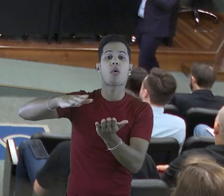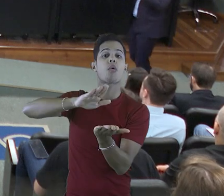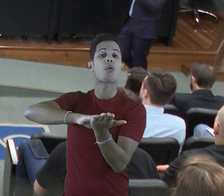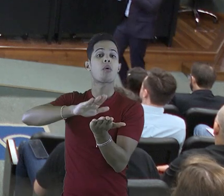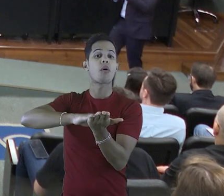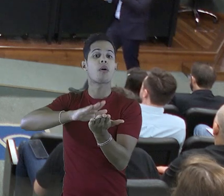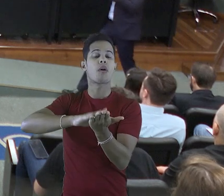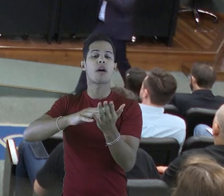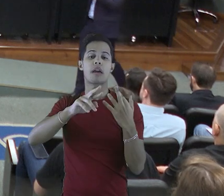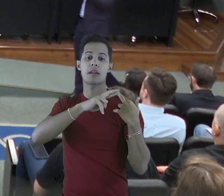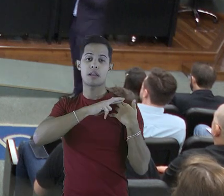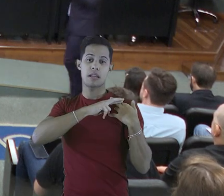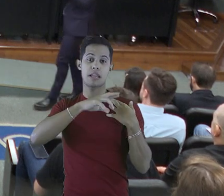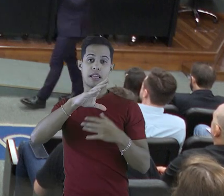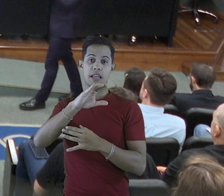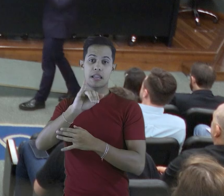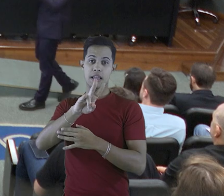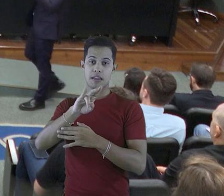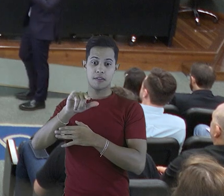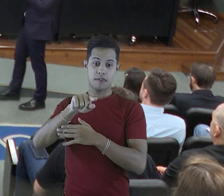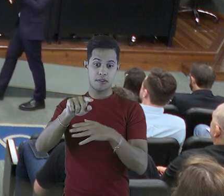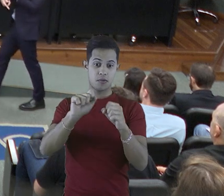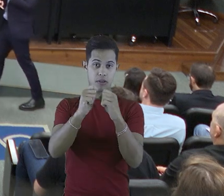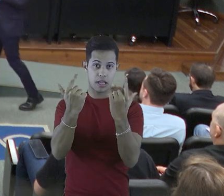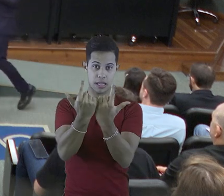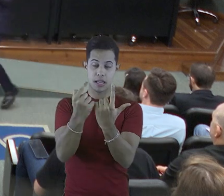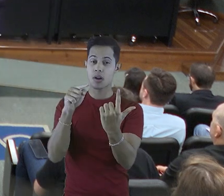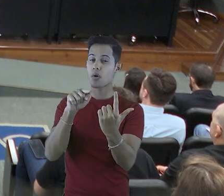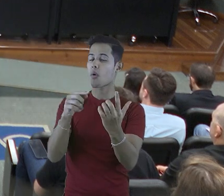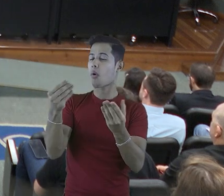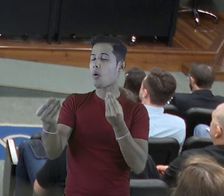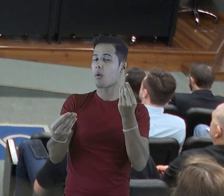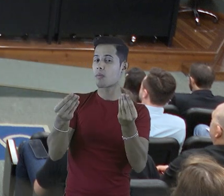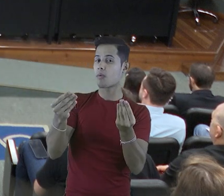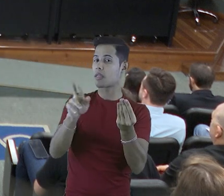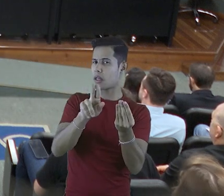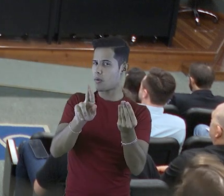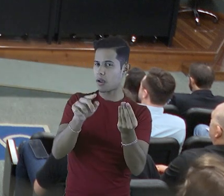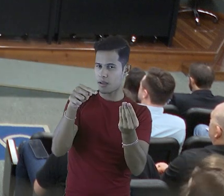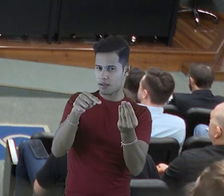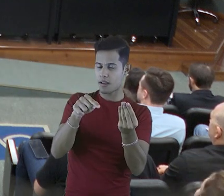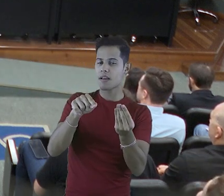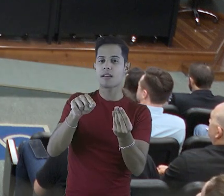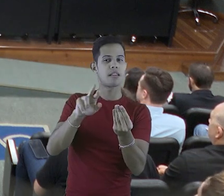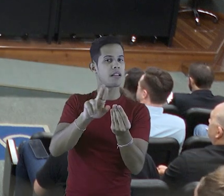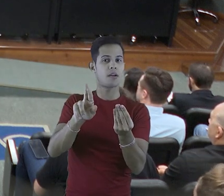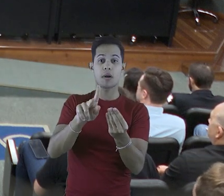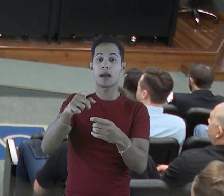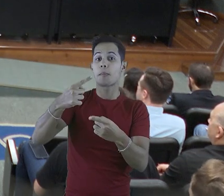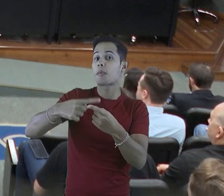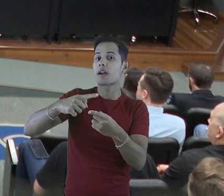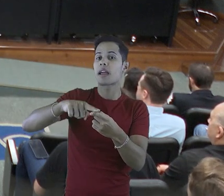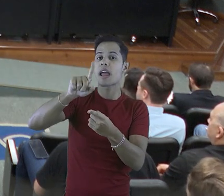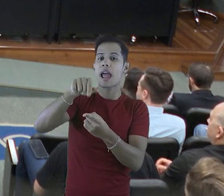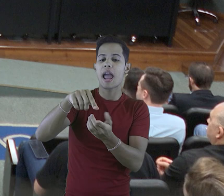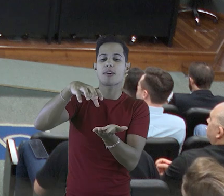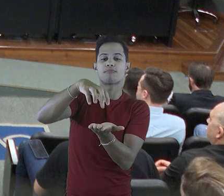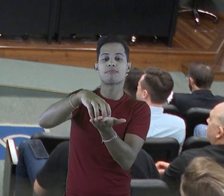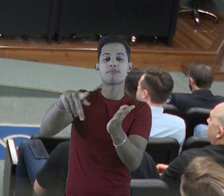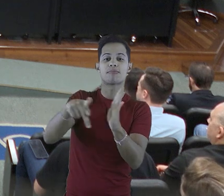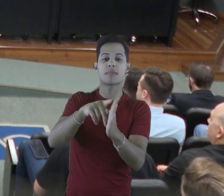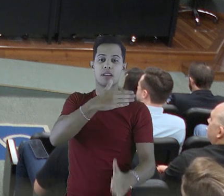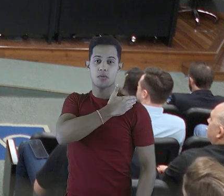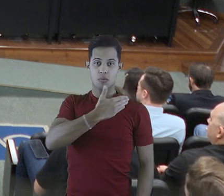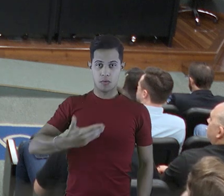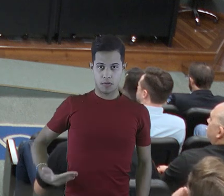judicial cobrando responsabilidade civil da Assembleia? Da Assembleia? Não. Certo?